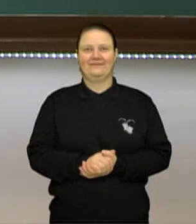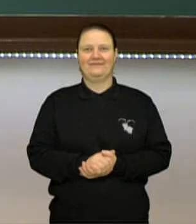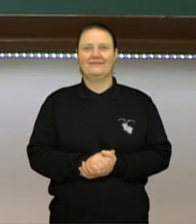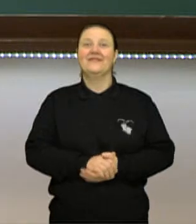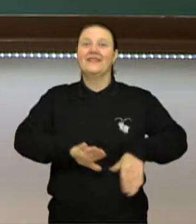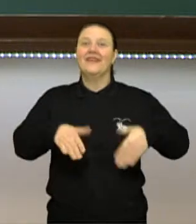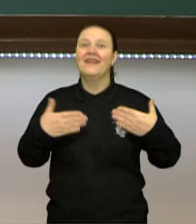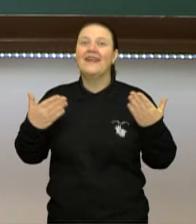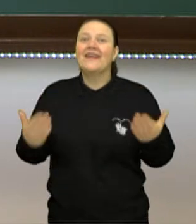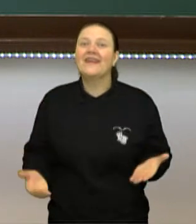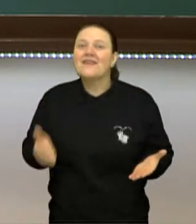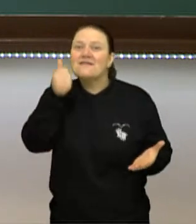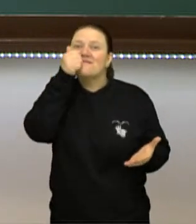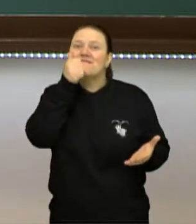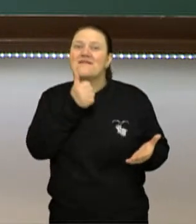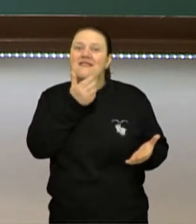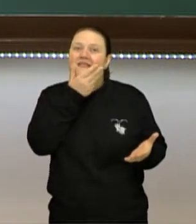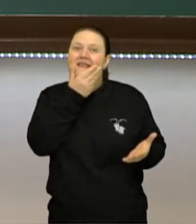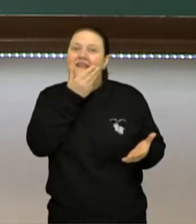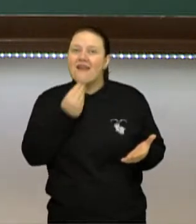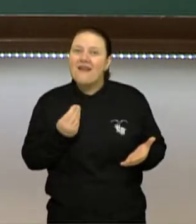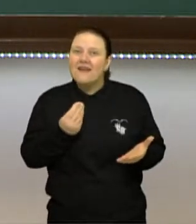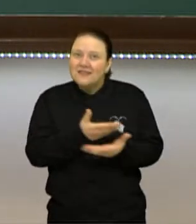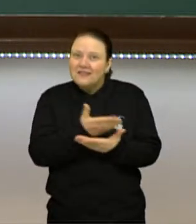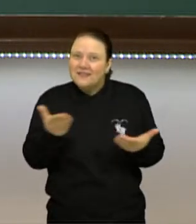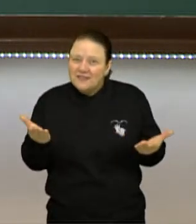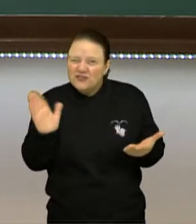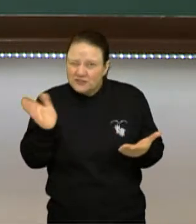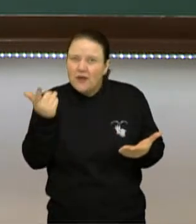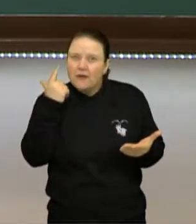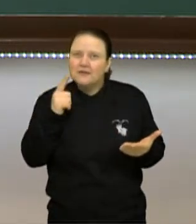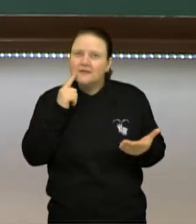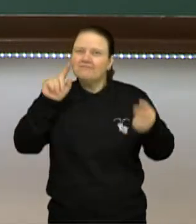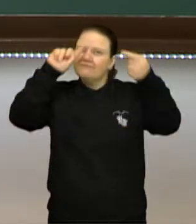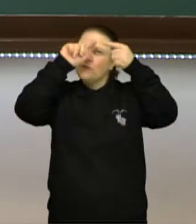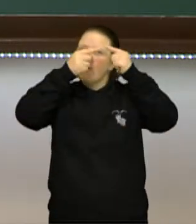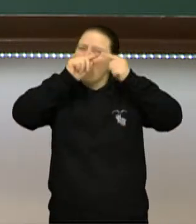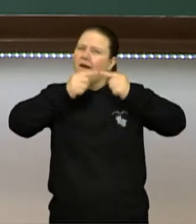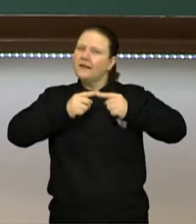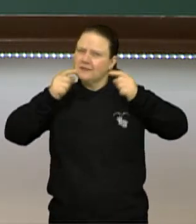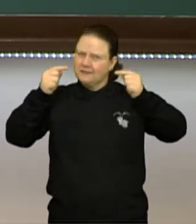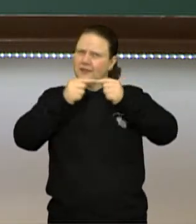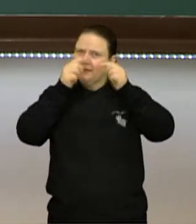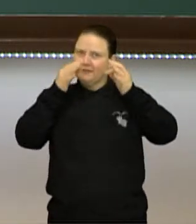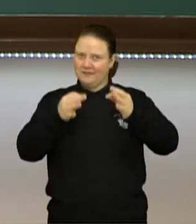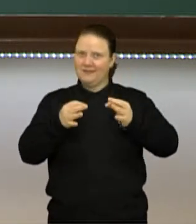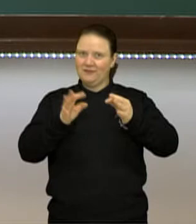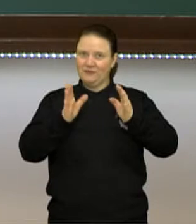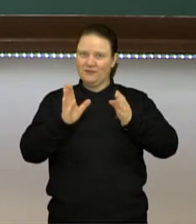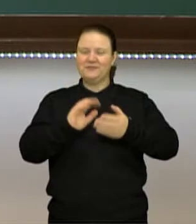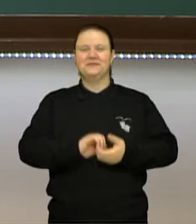E aí, chicos e chicas, relacionaram cada expressão à sua palavra? Vamos a ver?